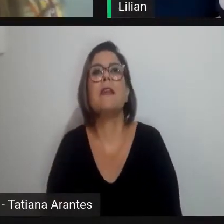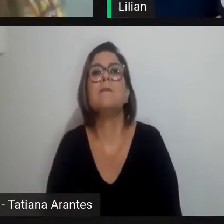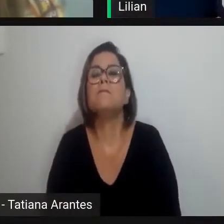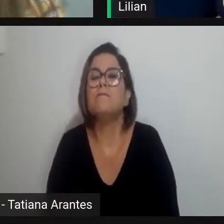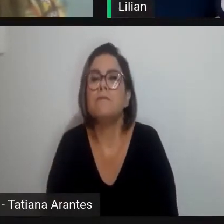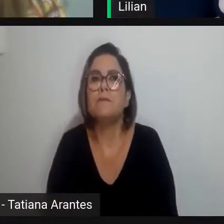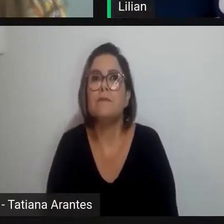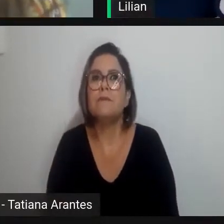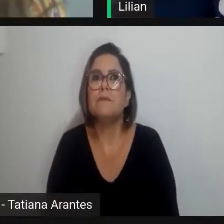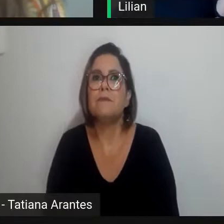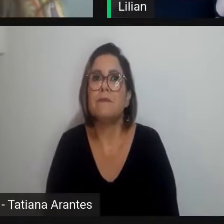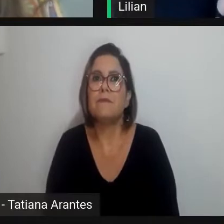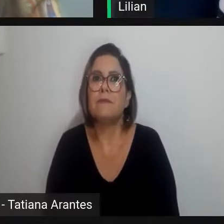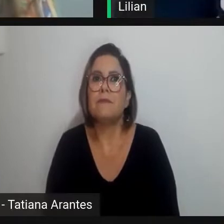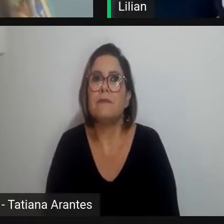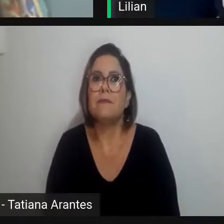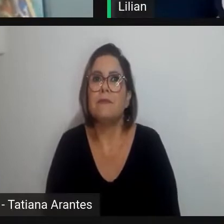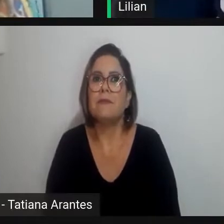Certo.